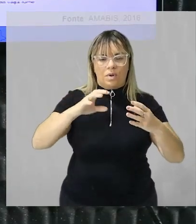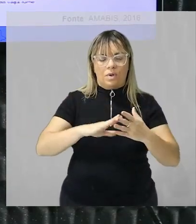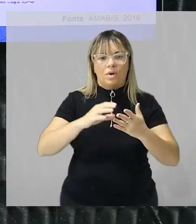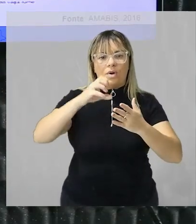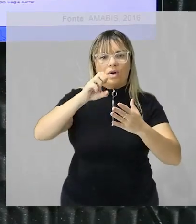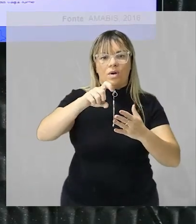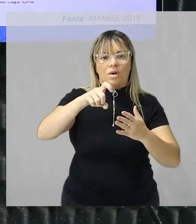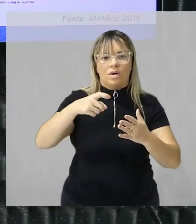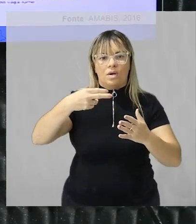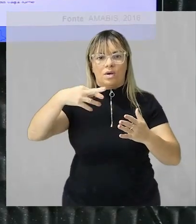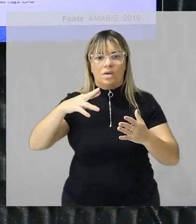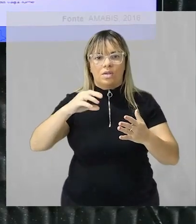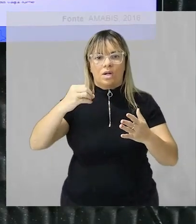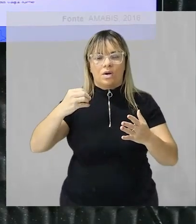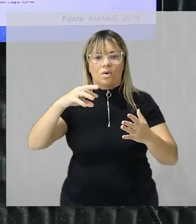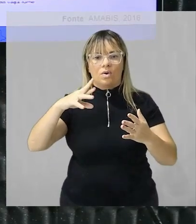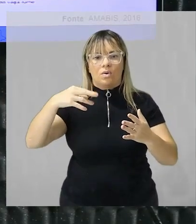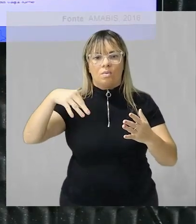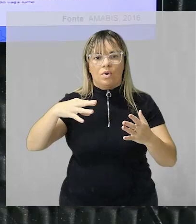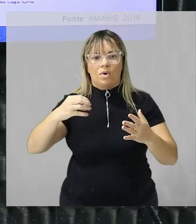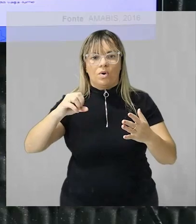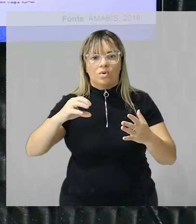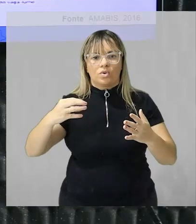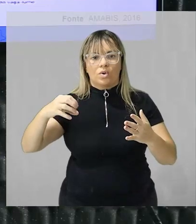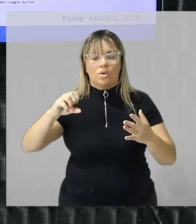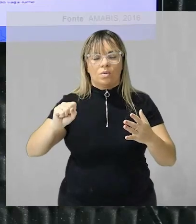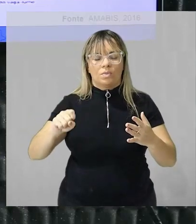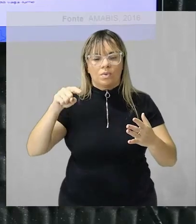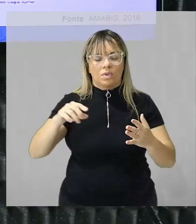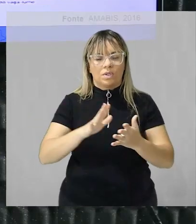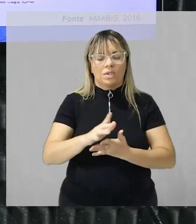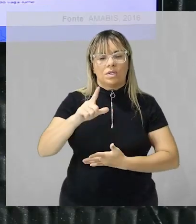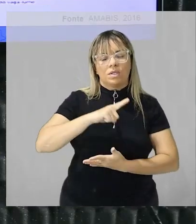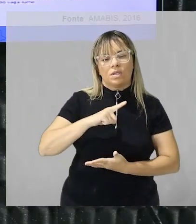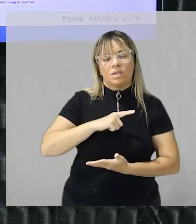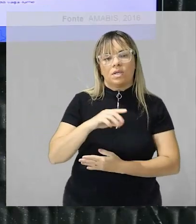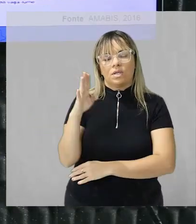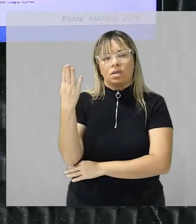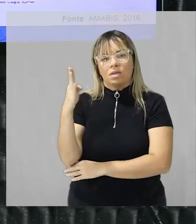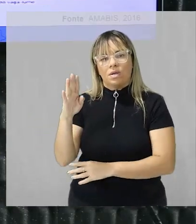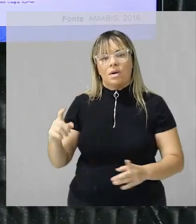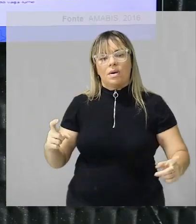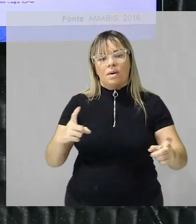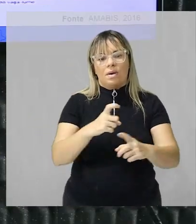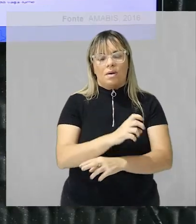extracromossômico presente em bactérias. Então, existem as mais variadas aplicações